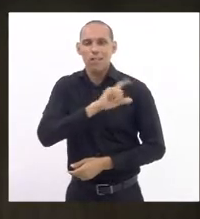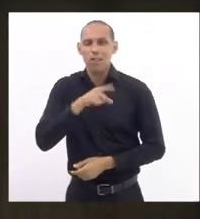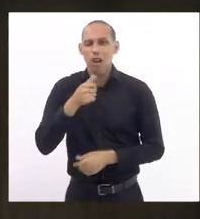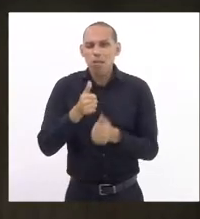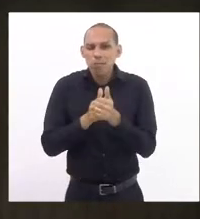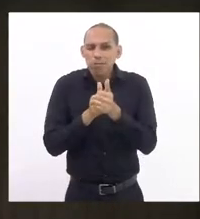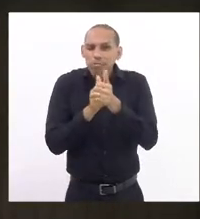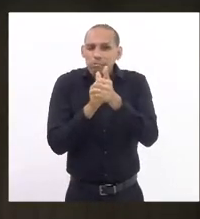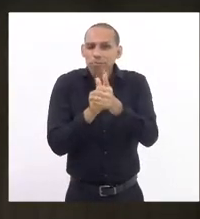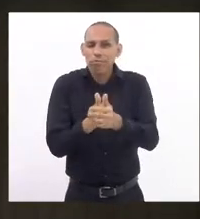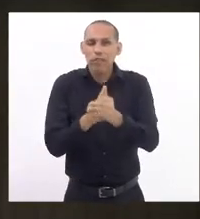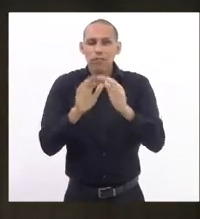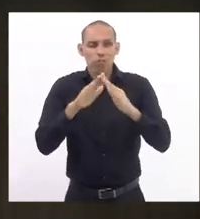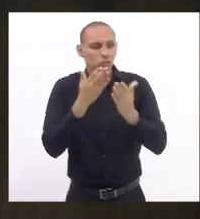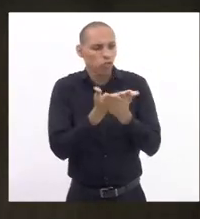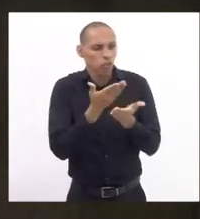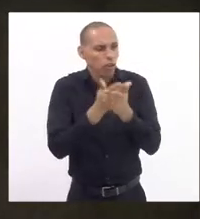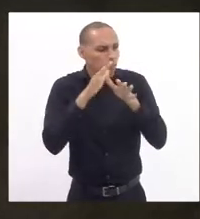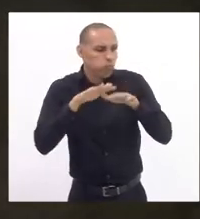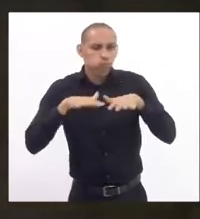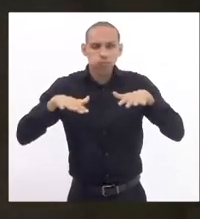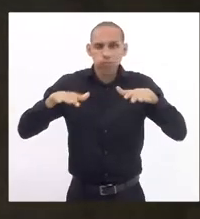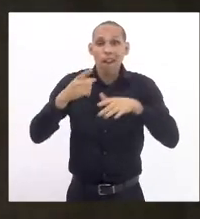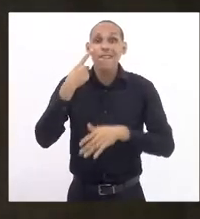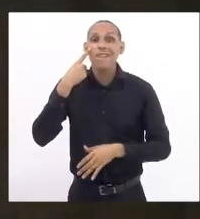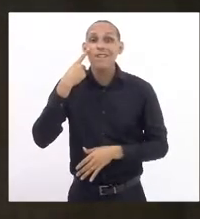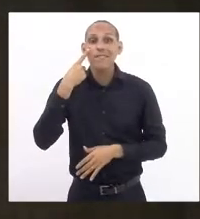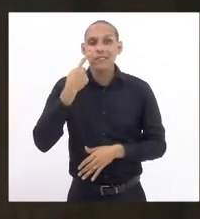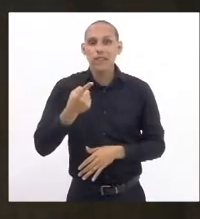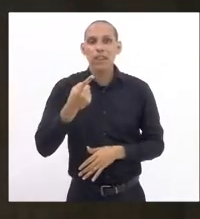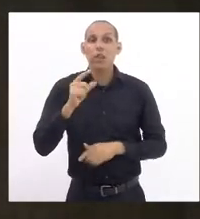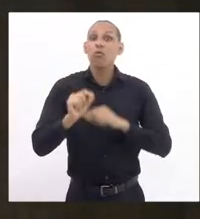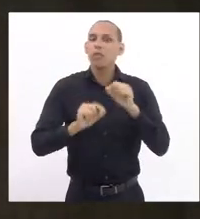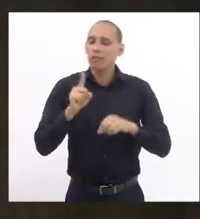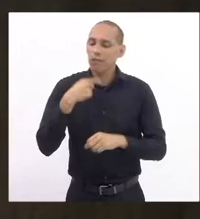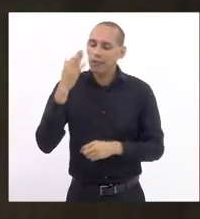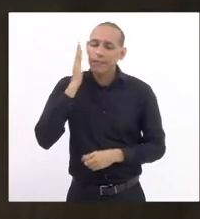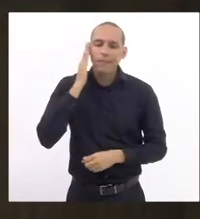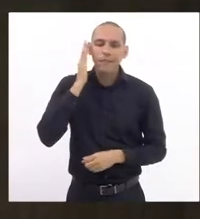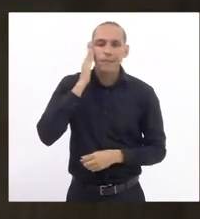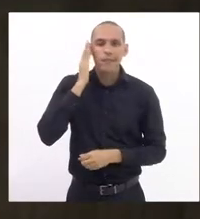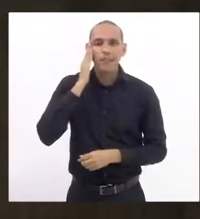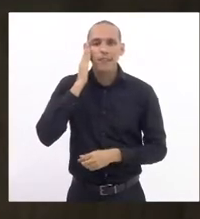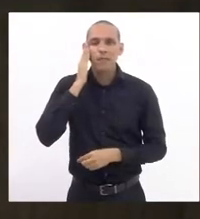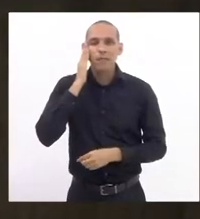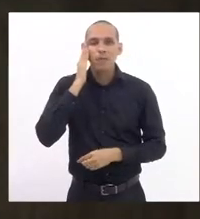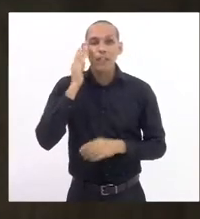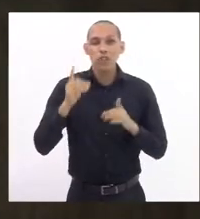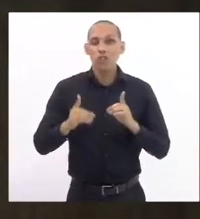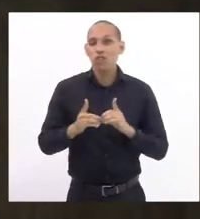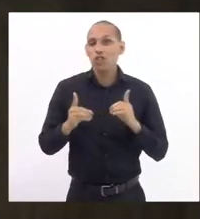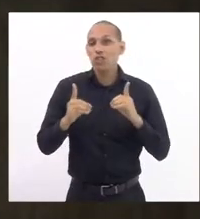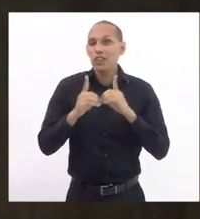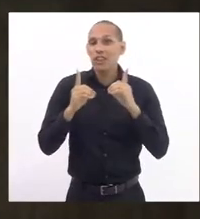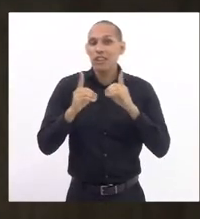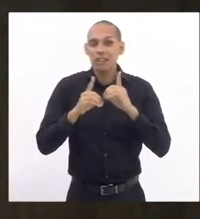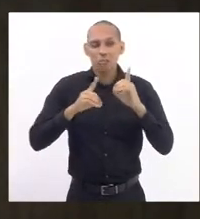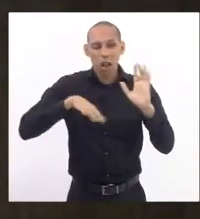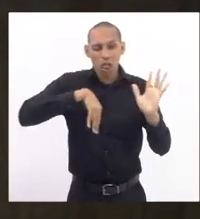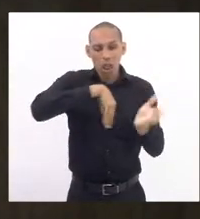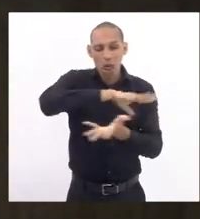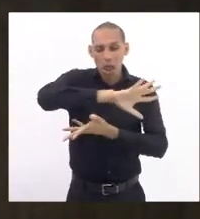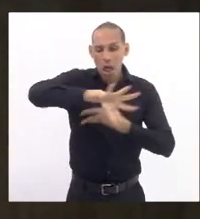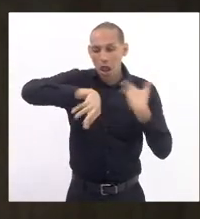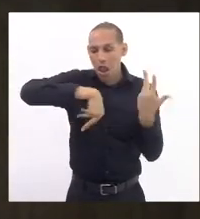realidade das escolas do Estado, está vendo que, como a gente previu, está se estabelecendo uma dinâmica caótica nas